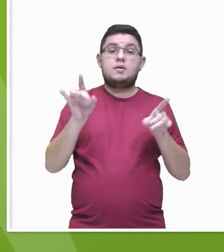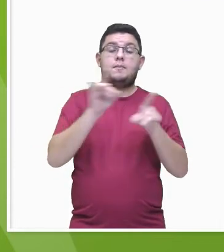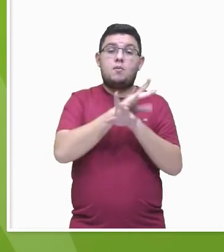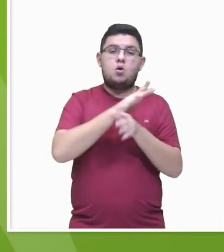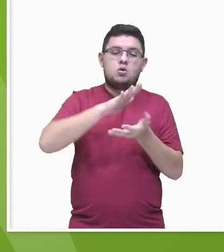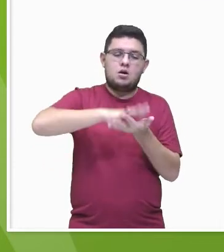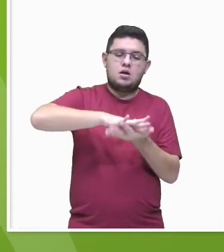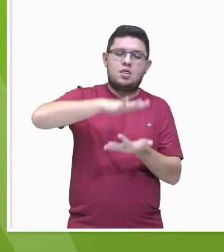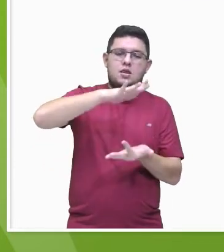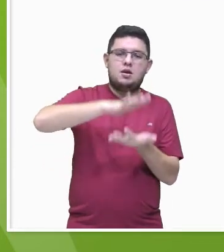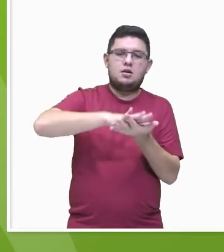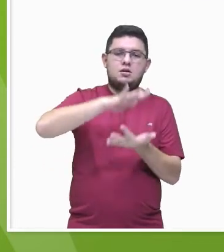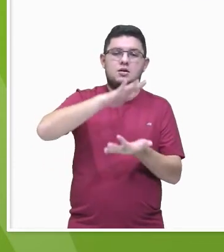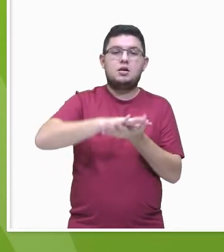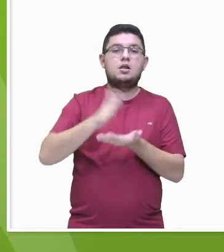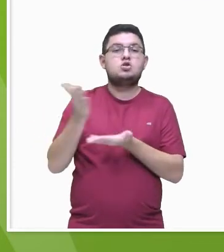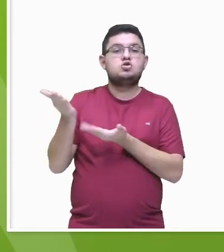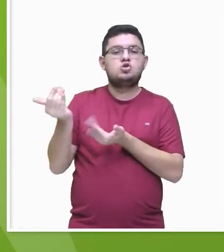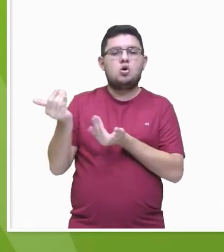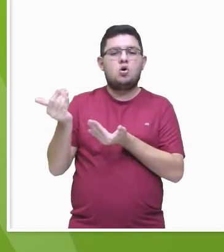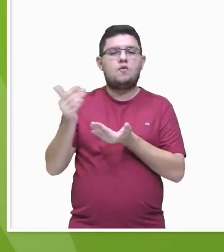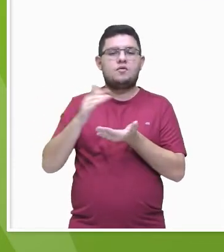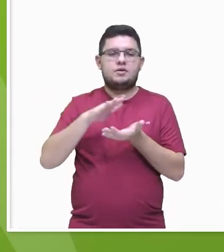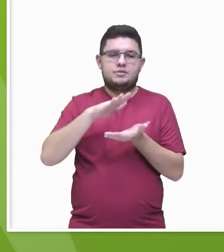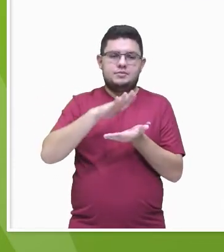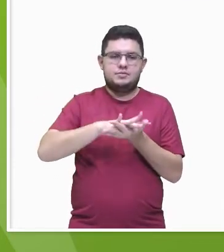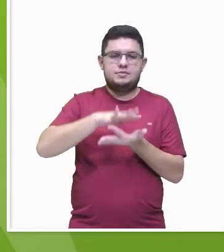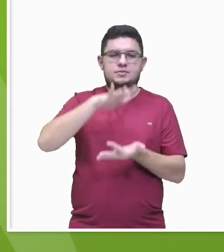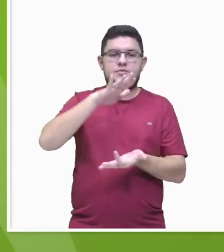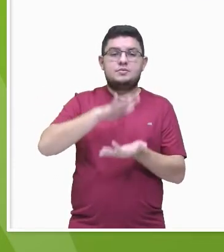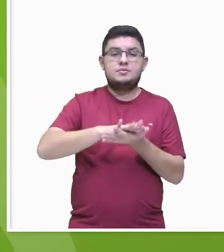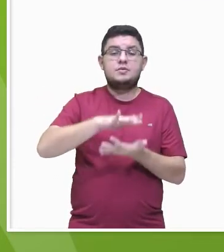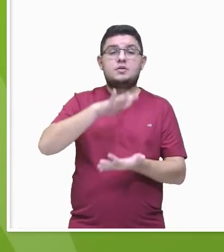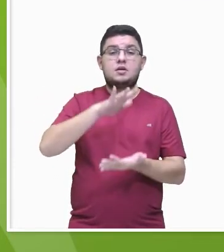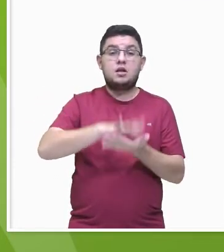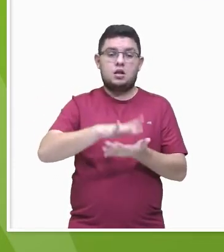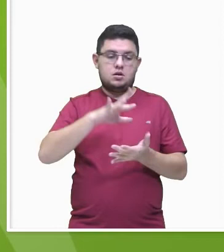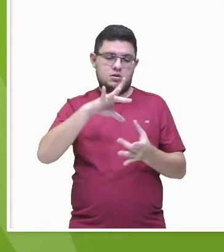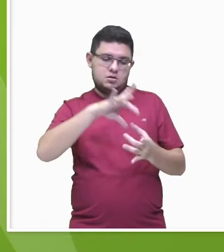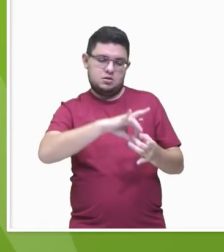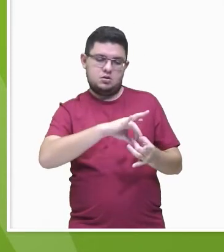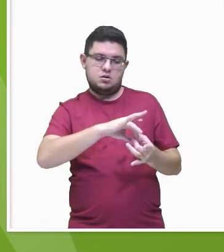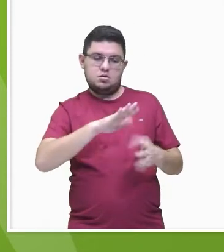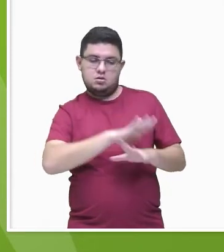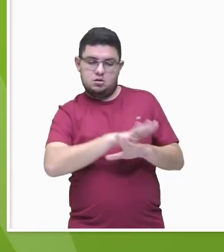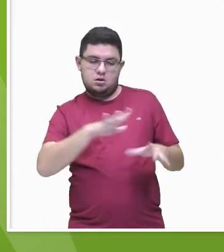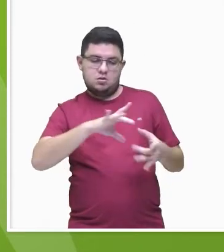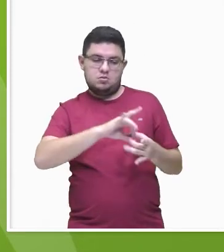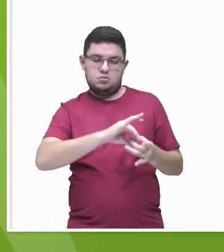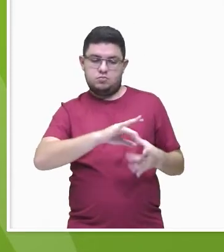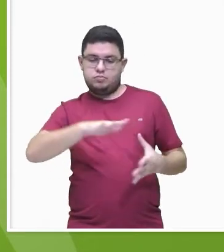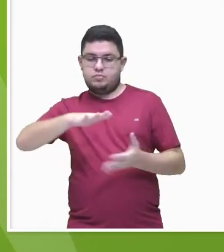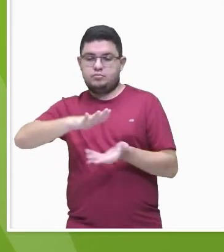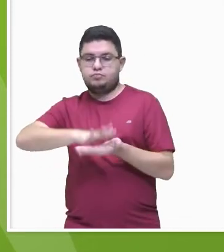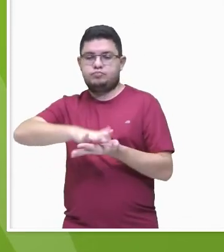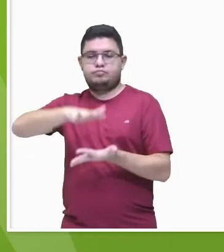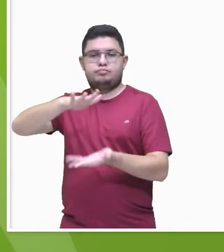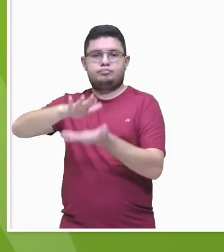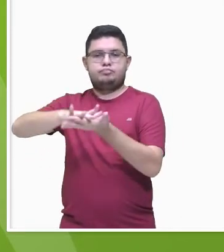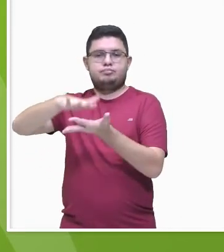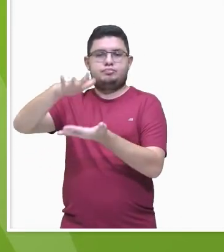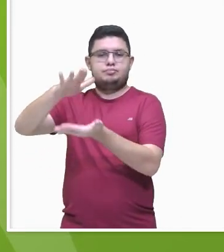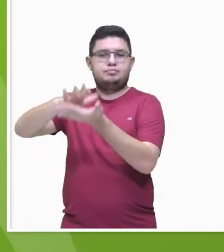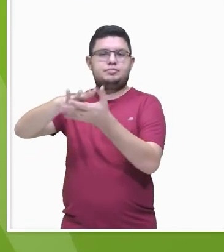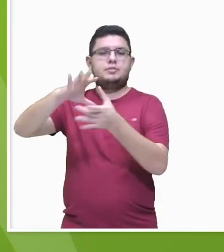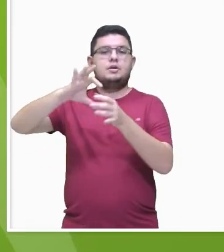estrela do mar que a gente está observando. O indivíduo jovem, ele se solta do substrato e passa a ter vida livre, né? Ele vai ficar